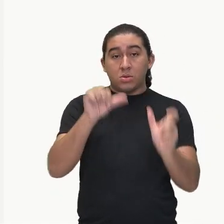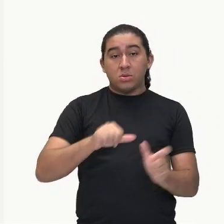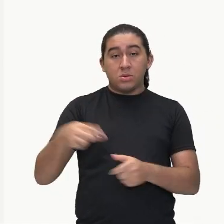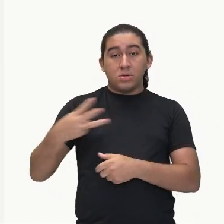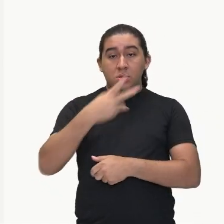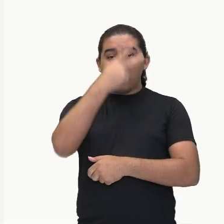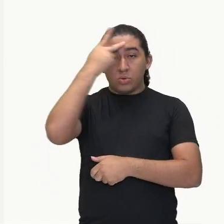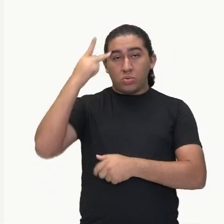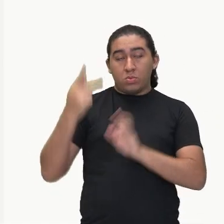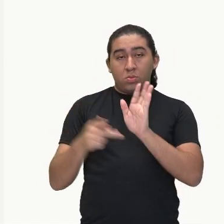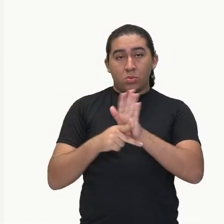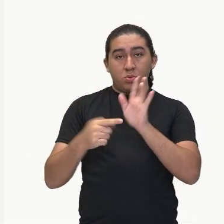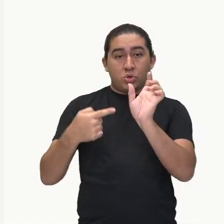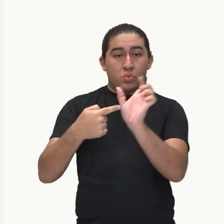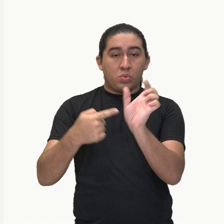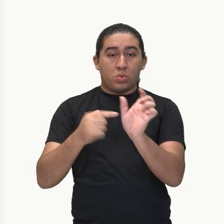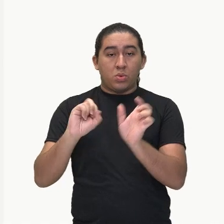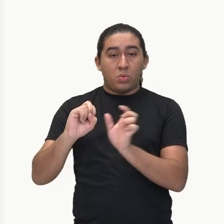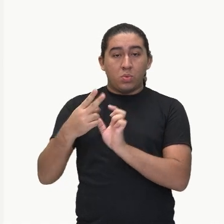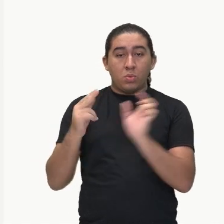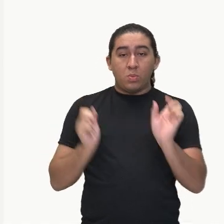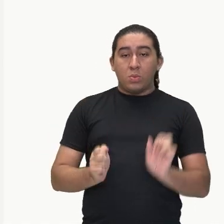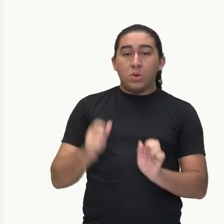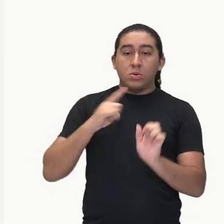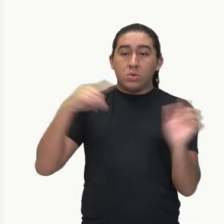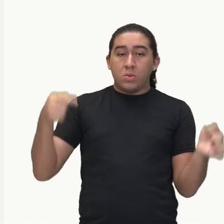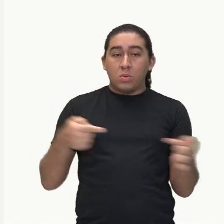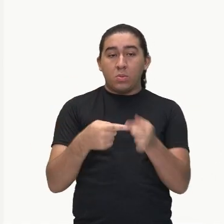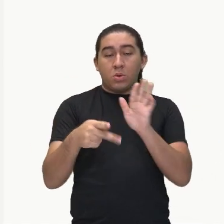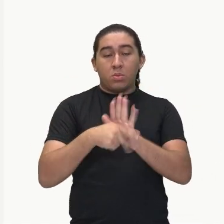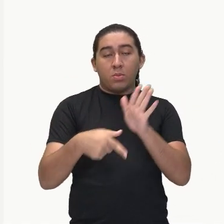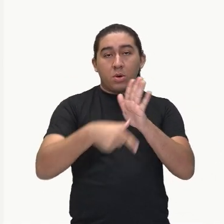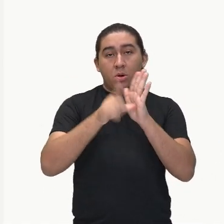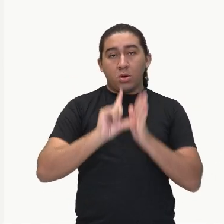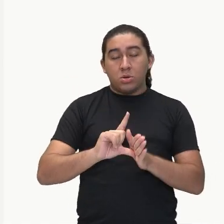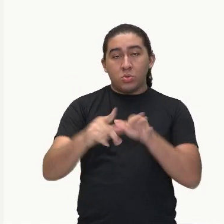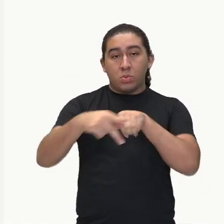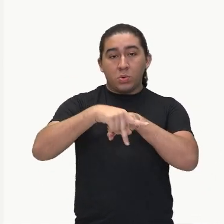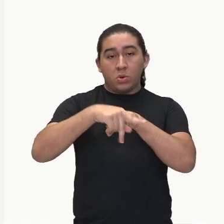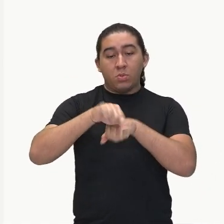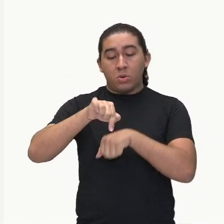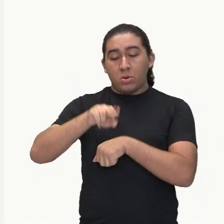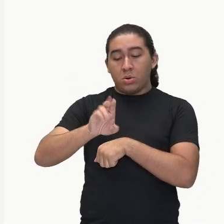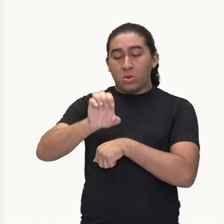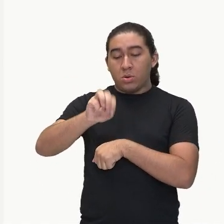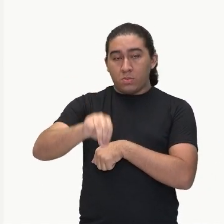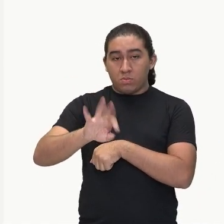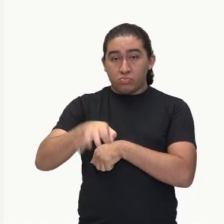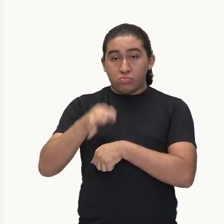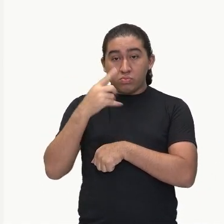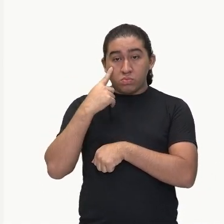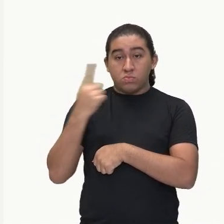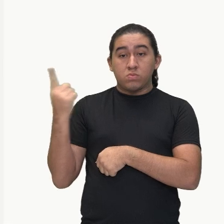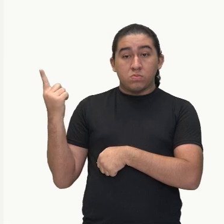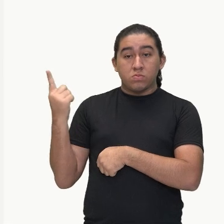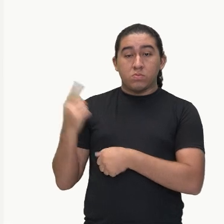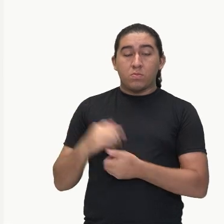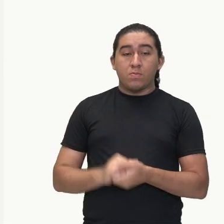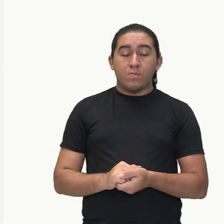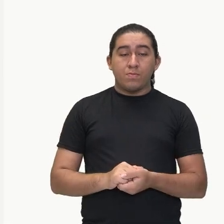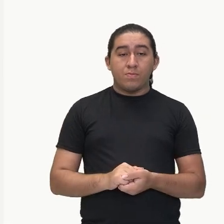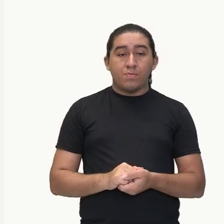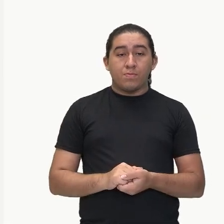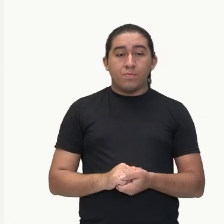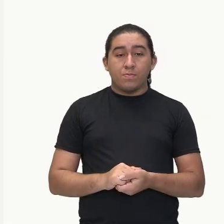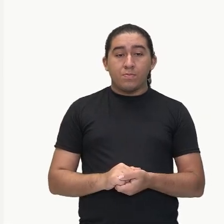do singular ou pode concordar com o antecedente. Vamos ver?